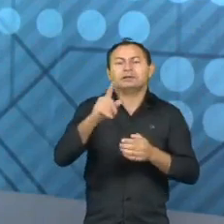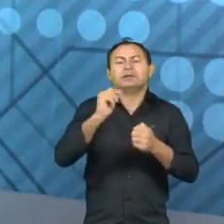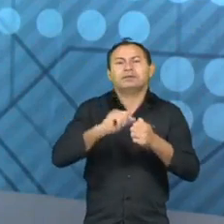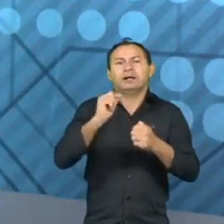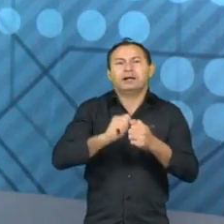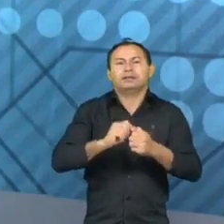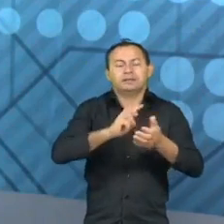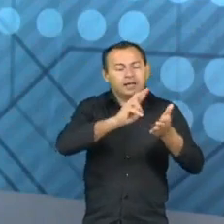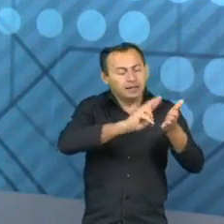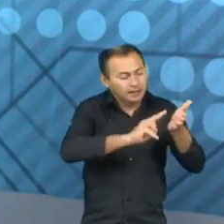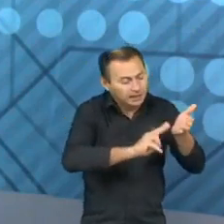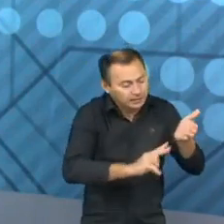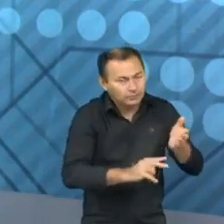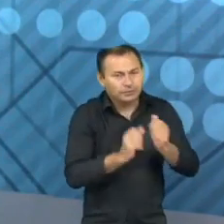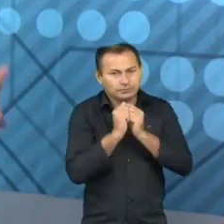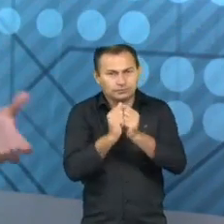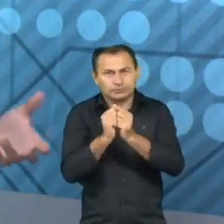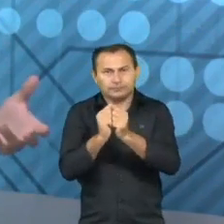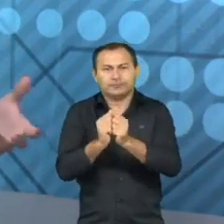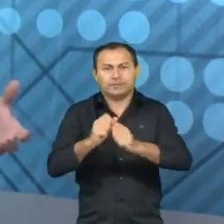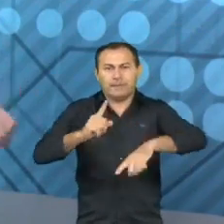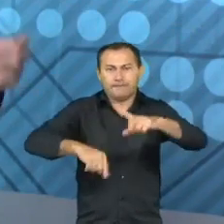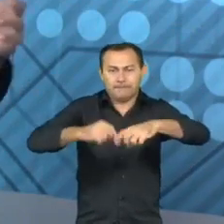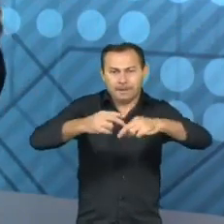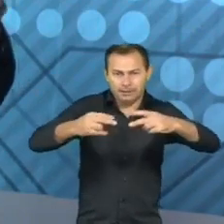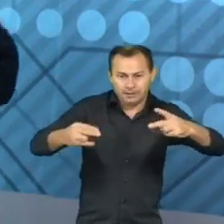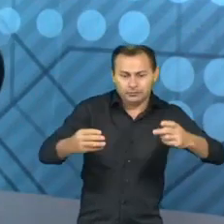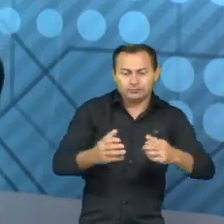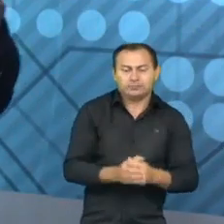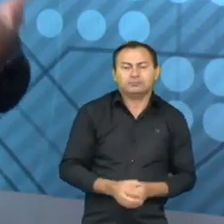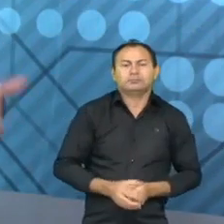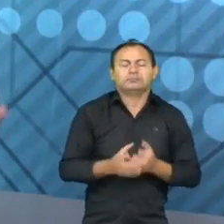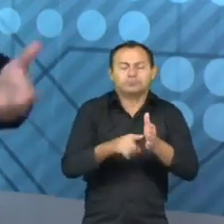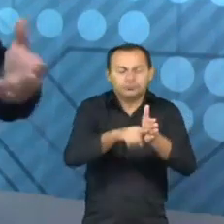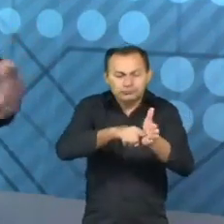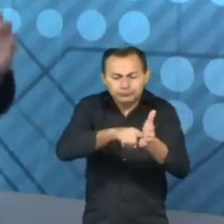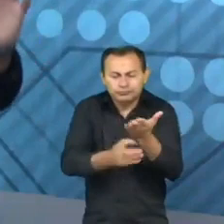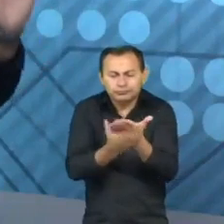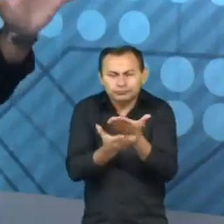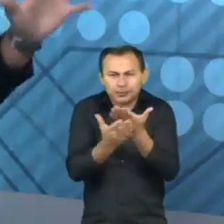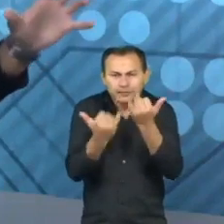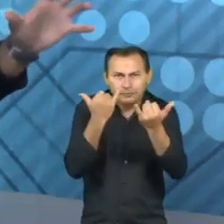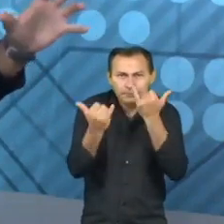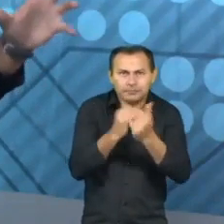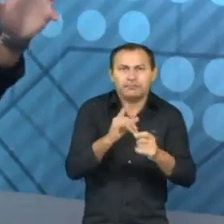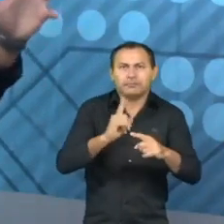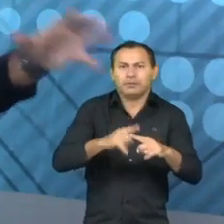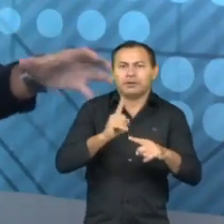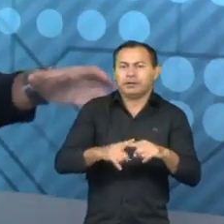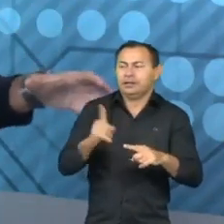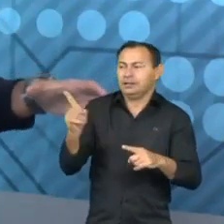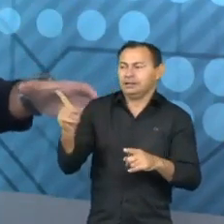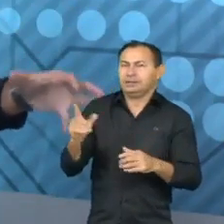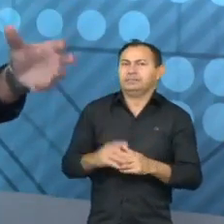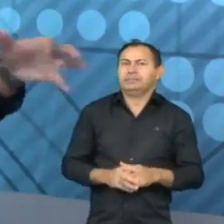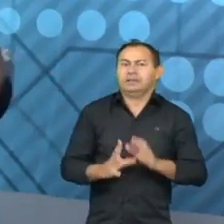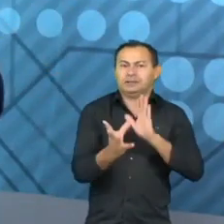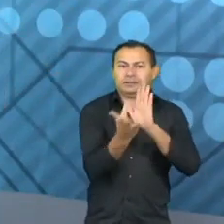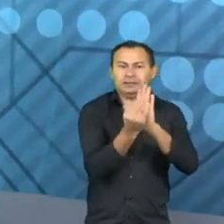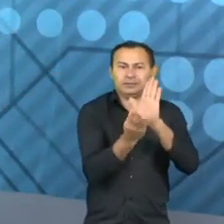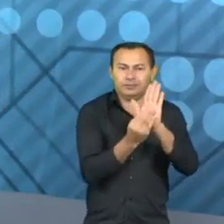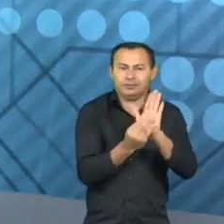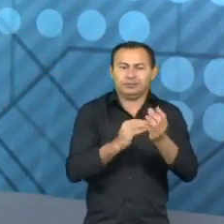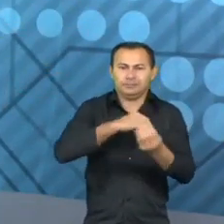faça a leitura e o acompanhamento dos materiais, busque mais dados, porque esse conteúdo